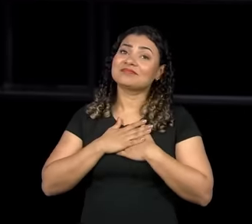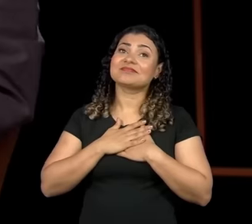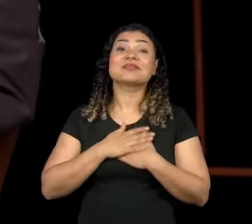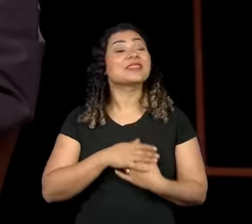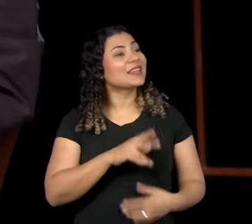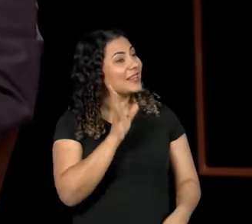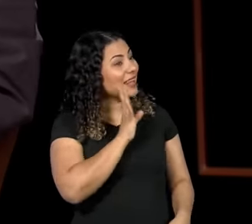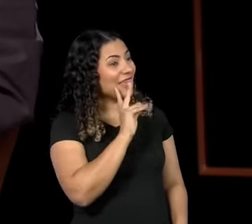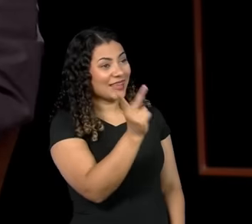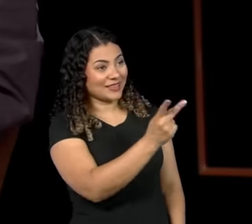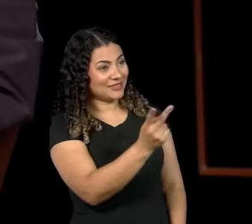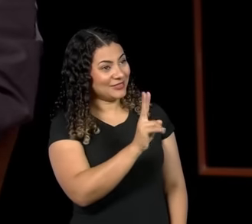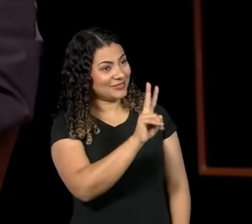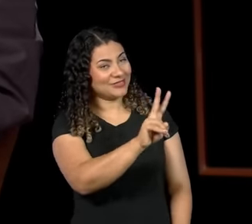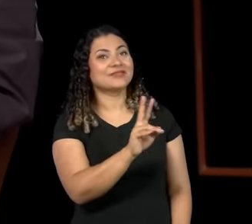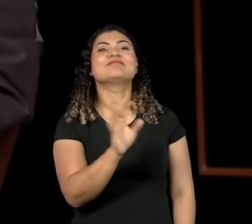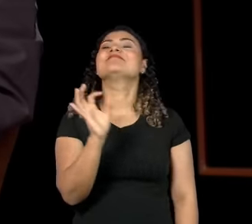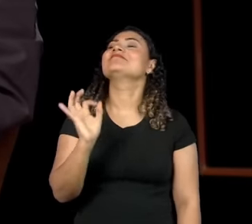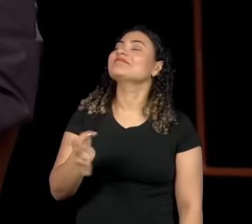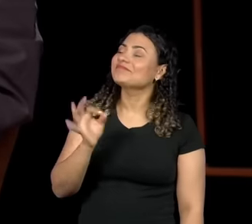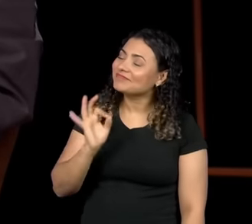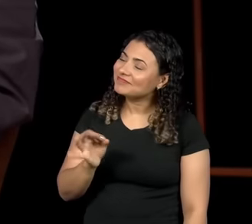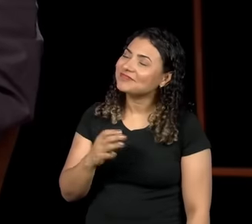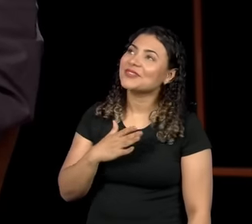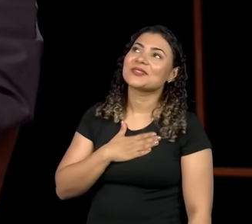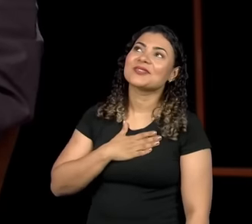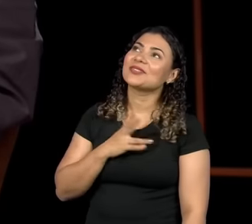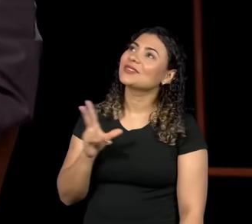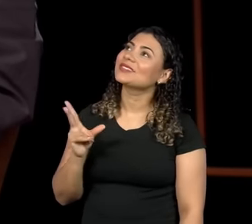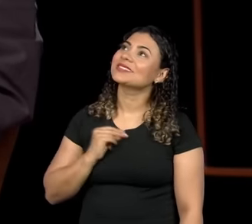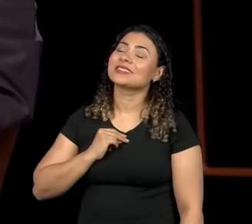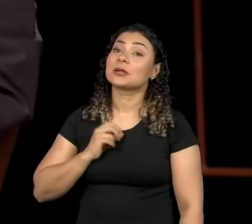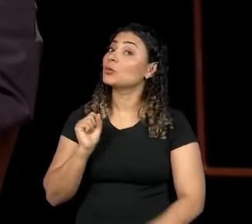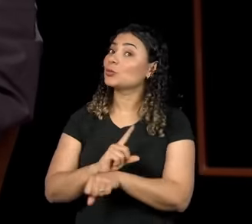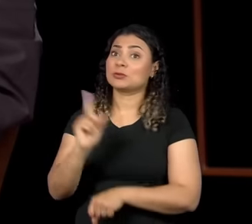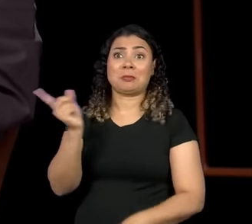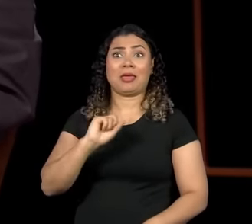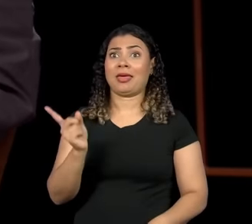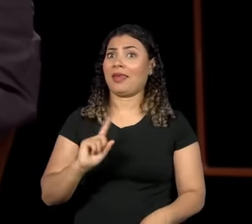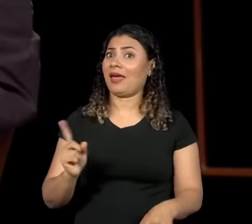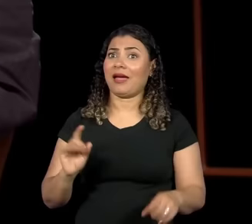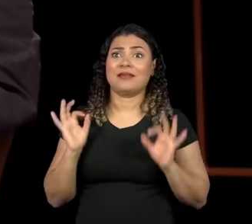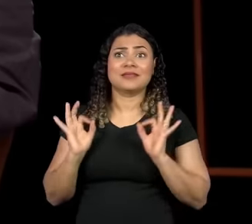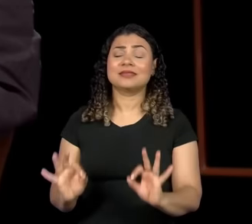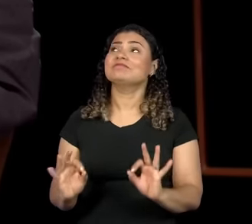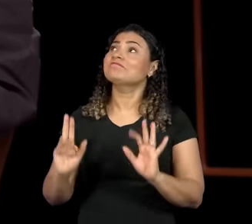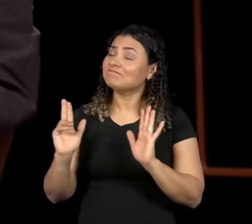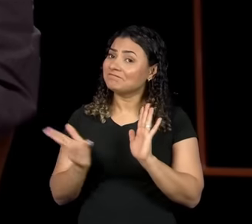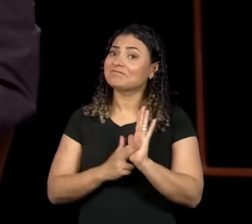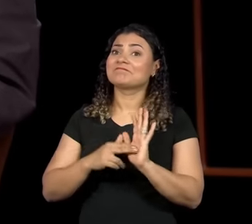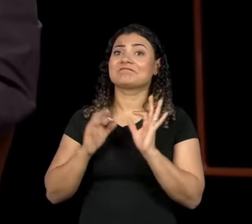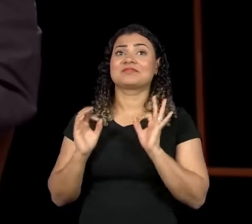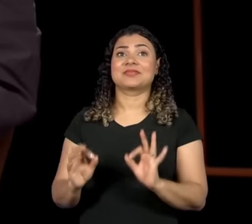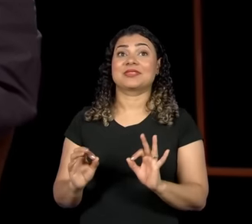né? Nossa, olha... Eu não esperava tudo isso, não. Sinceramente, eu...